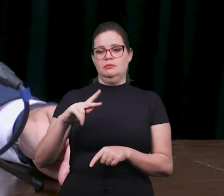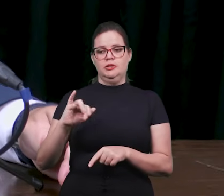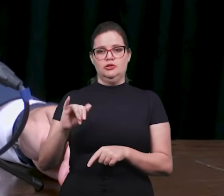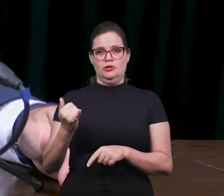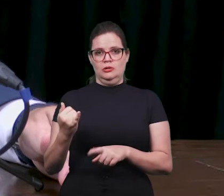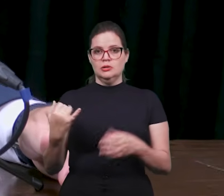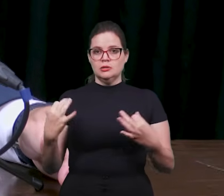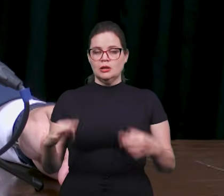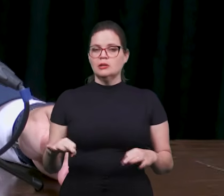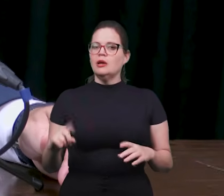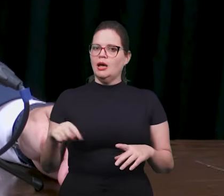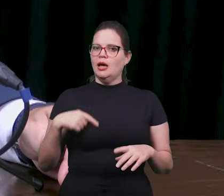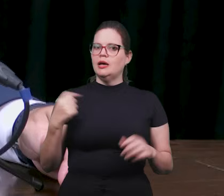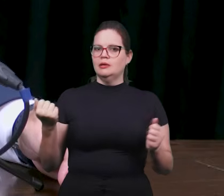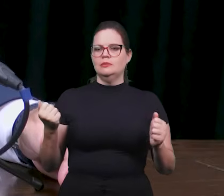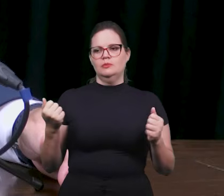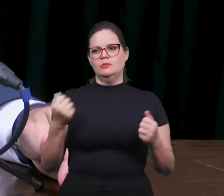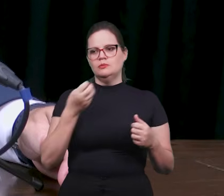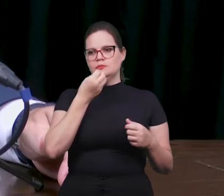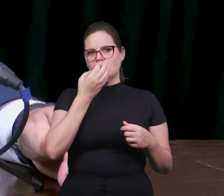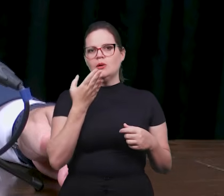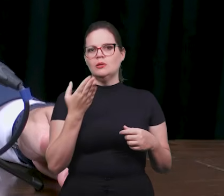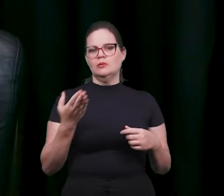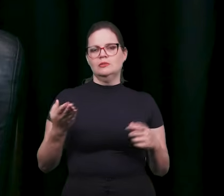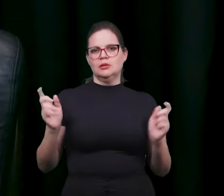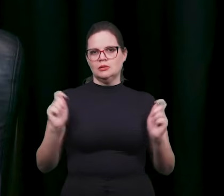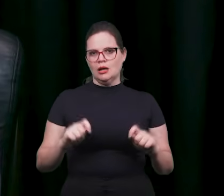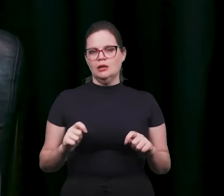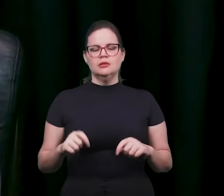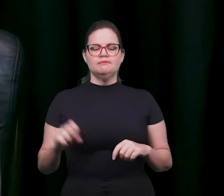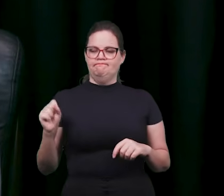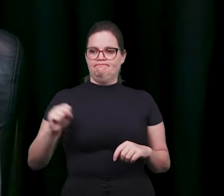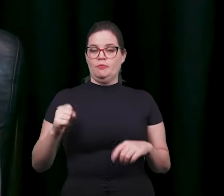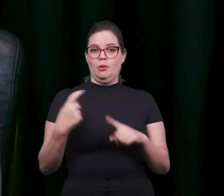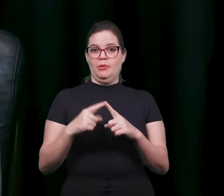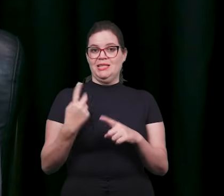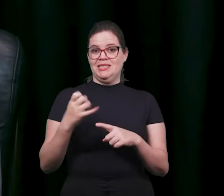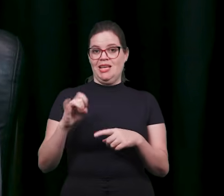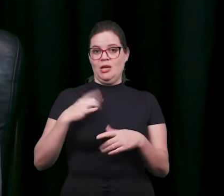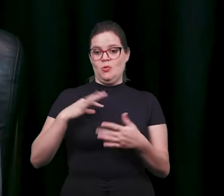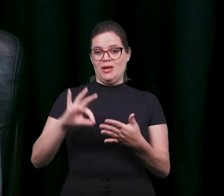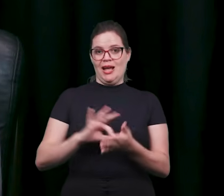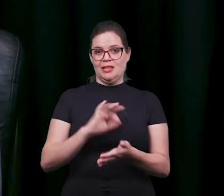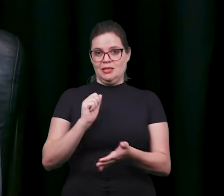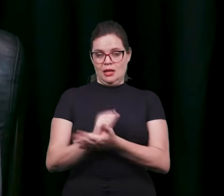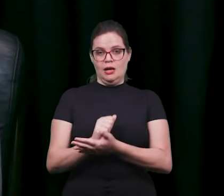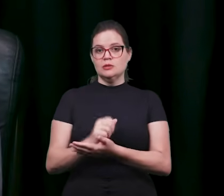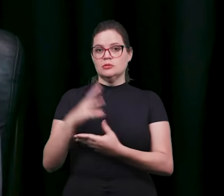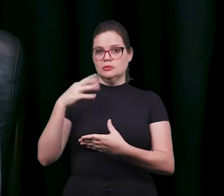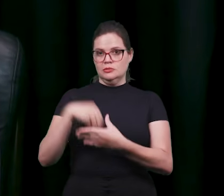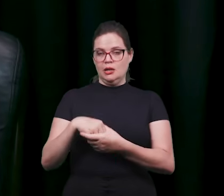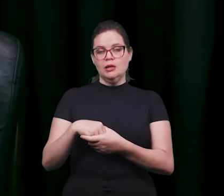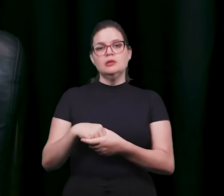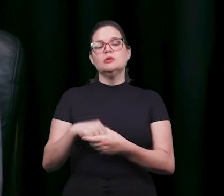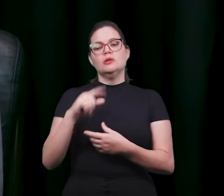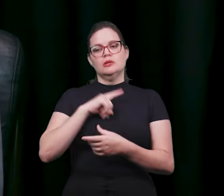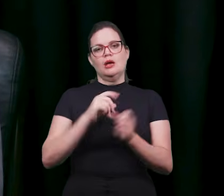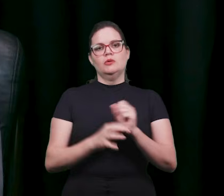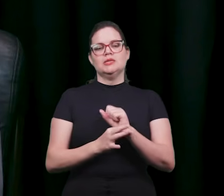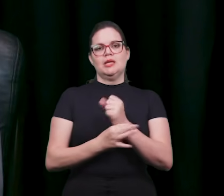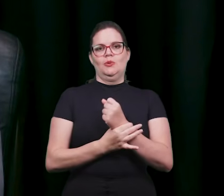esse seria um dos benefícios também, né? Sim, a formalização garante segurança